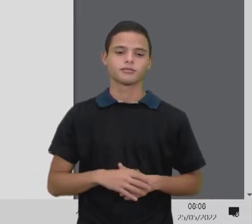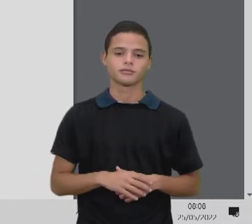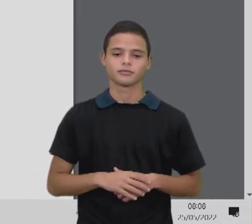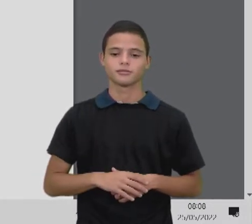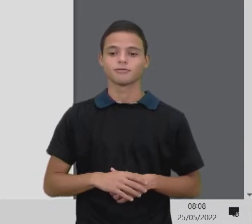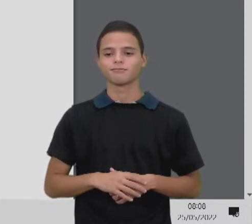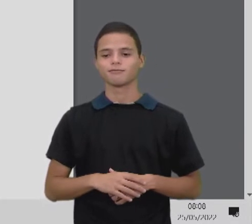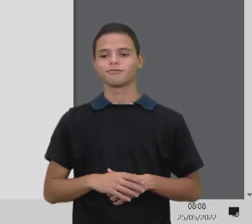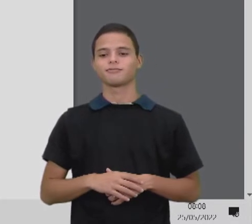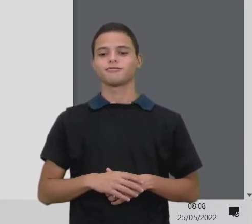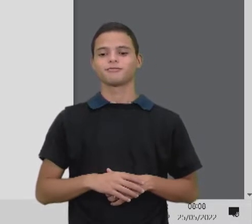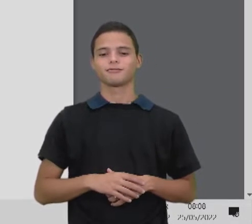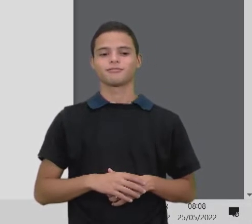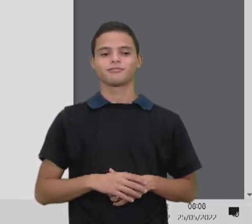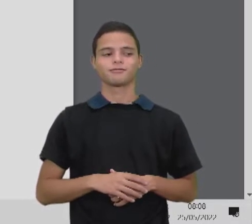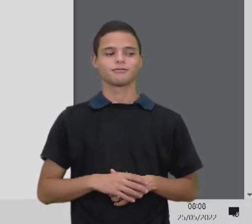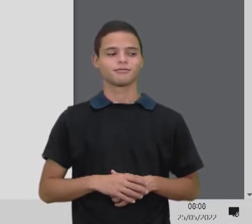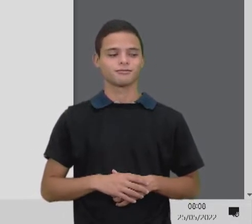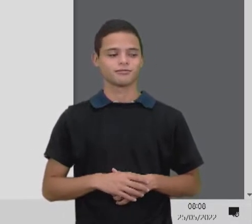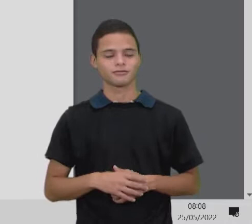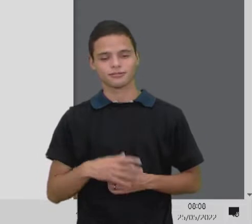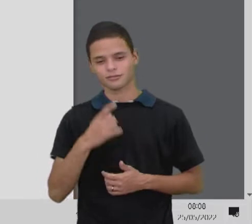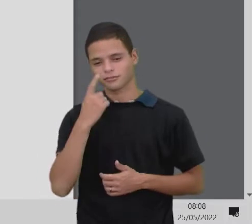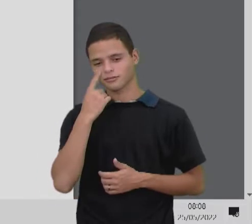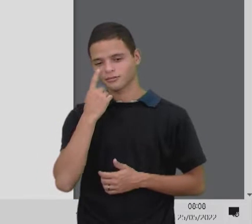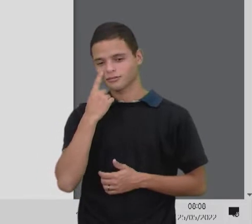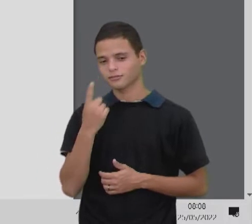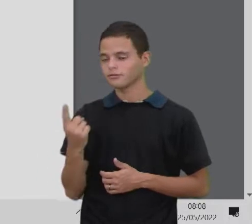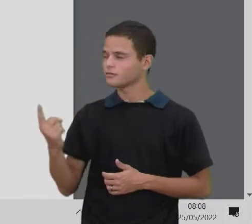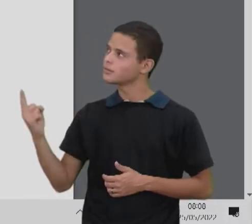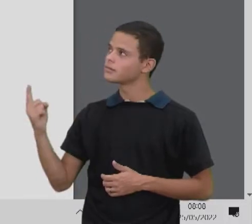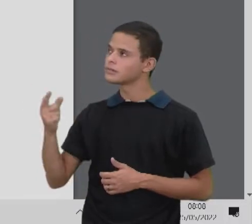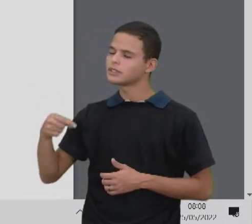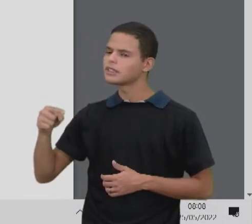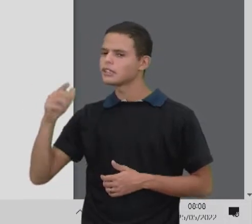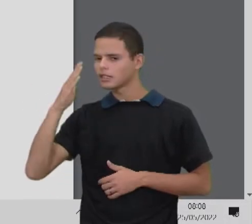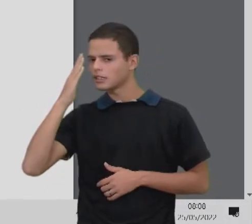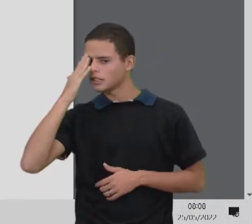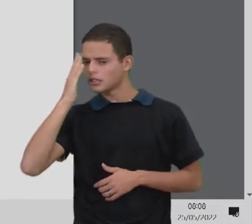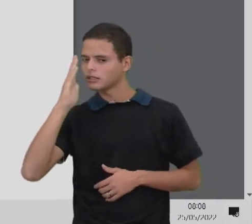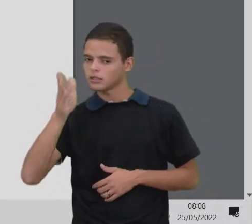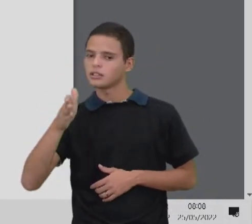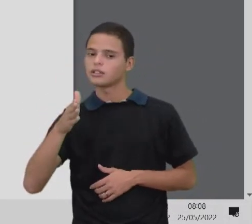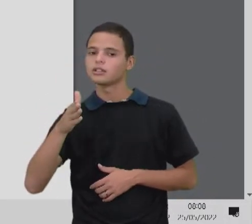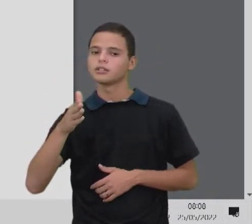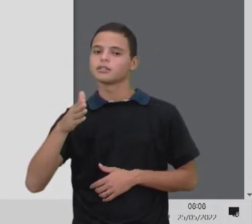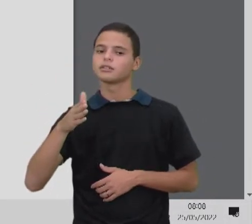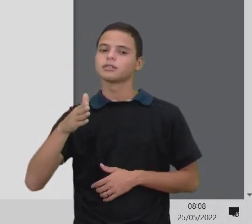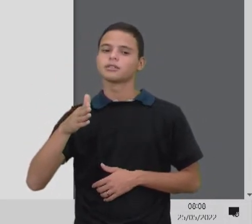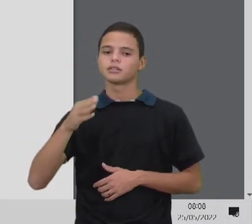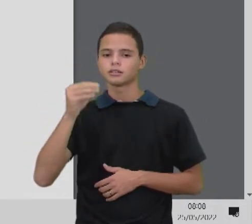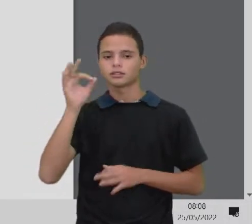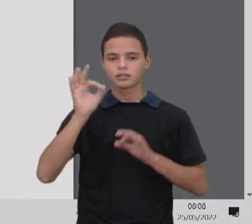tá? E aí, olha só, sabendo disso, eu vou aqui